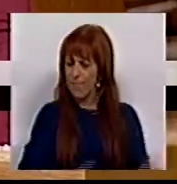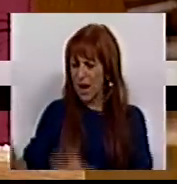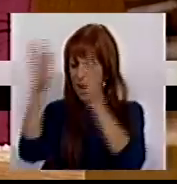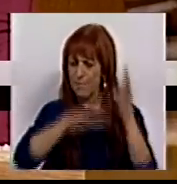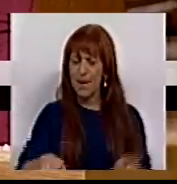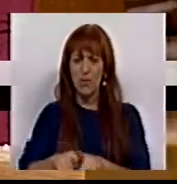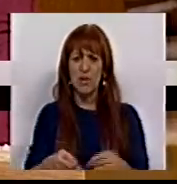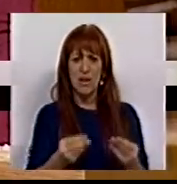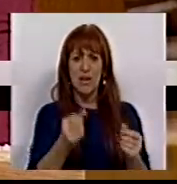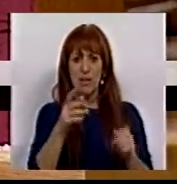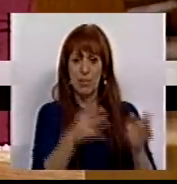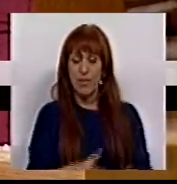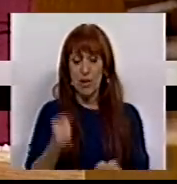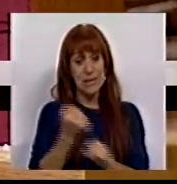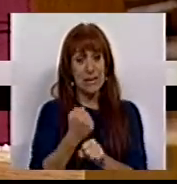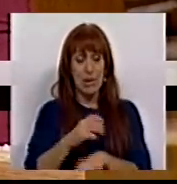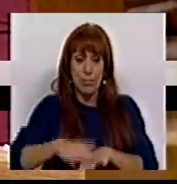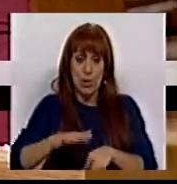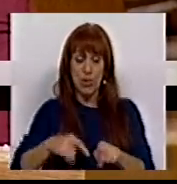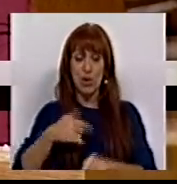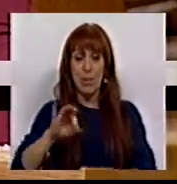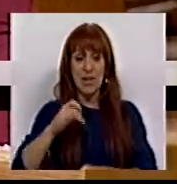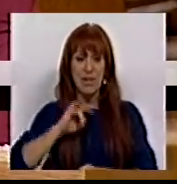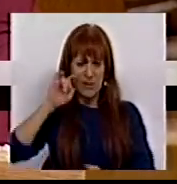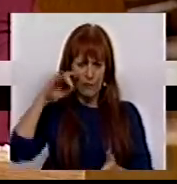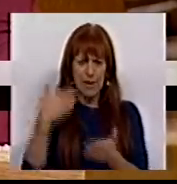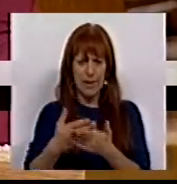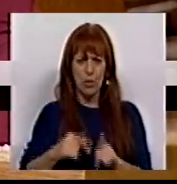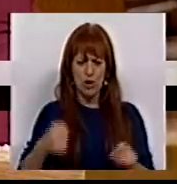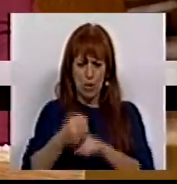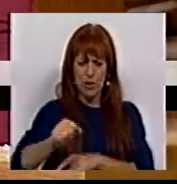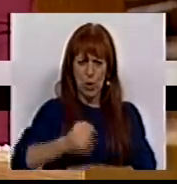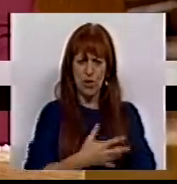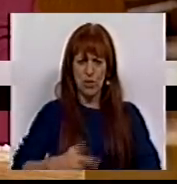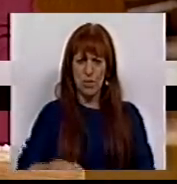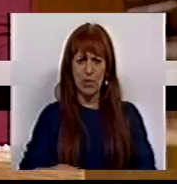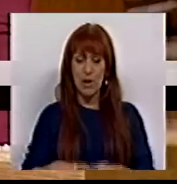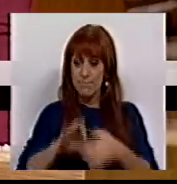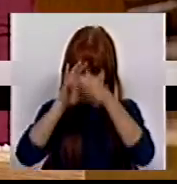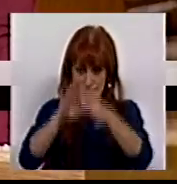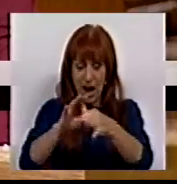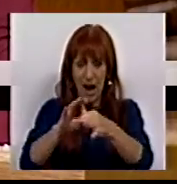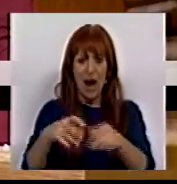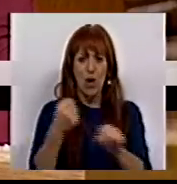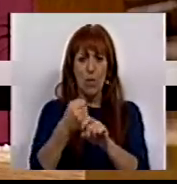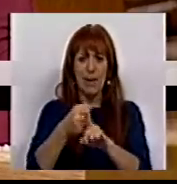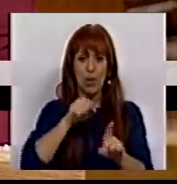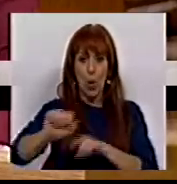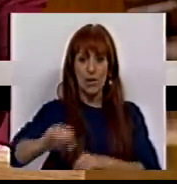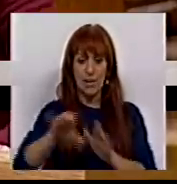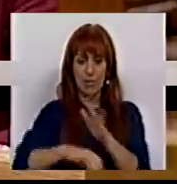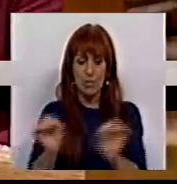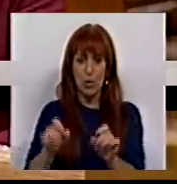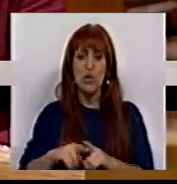e da produtividade do trabalho. E por isso mesmo o PCP defende que o combate ao desemprego é inseparável do combate à precariedade e por